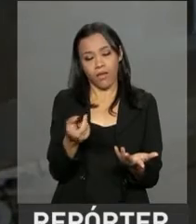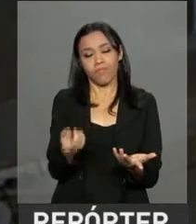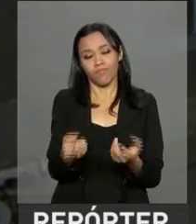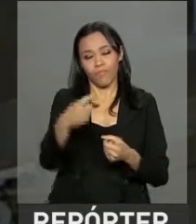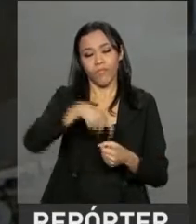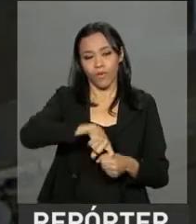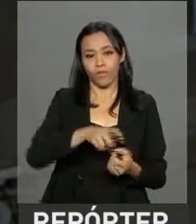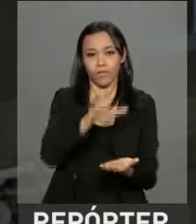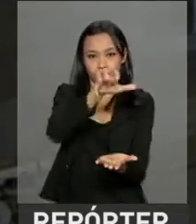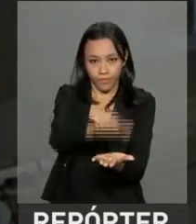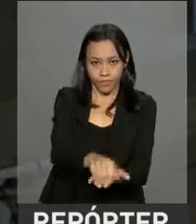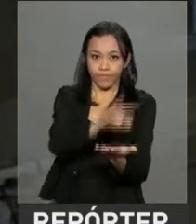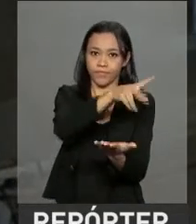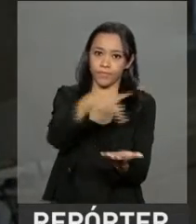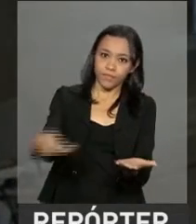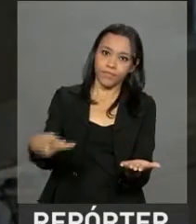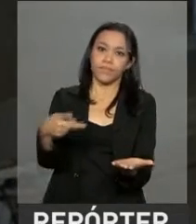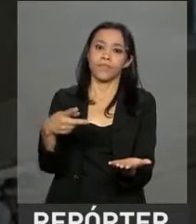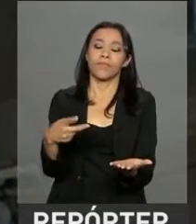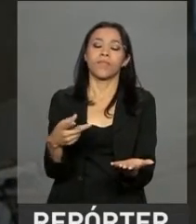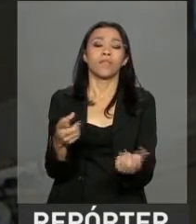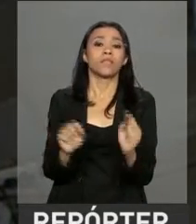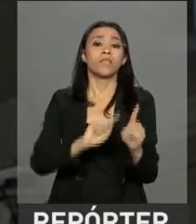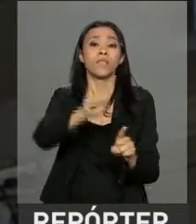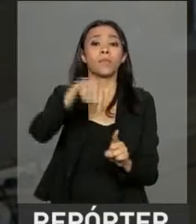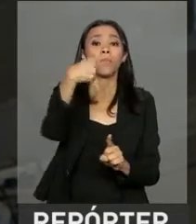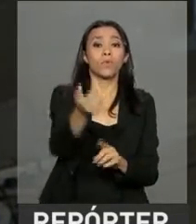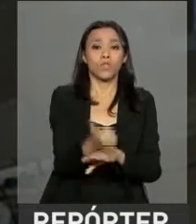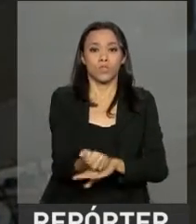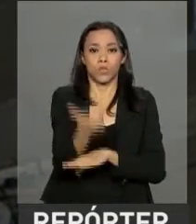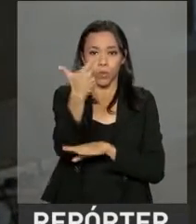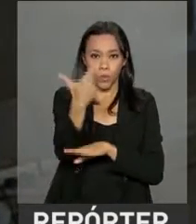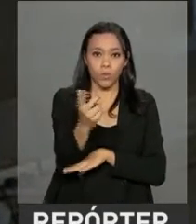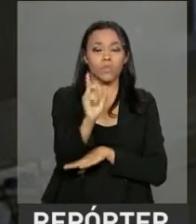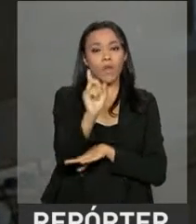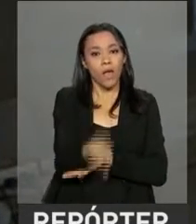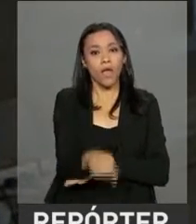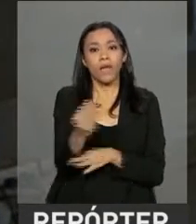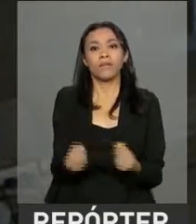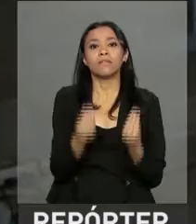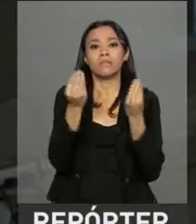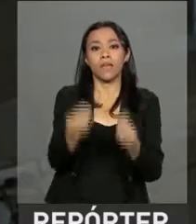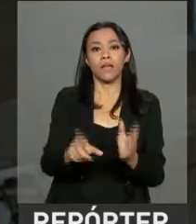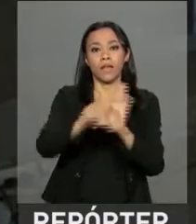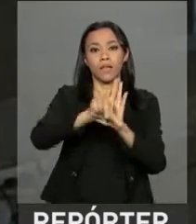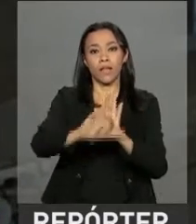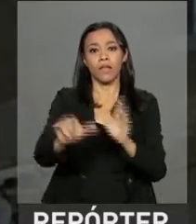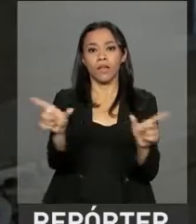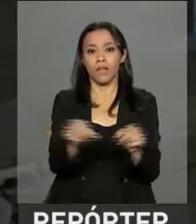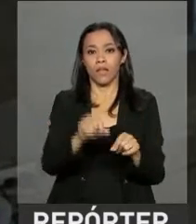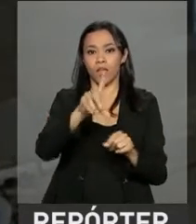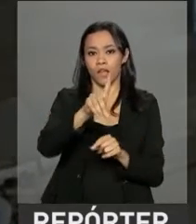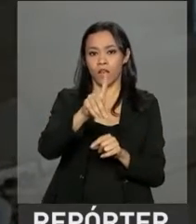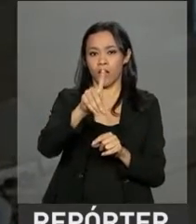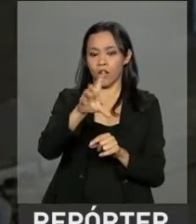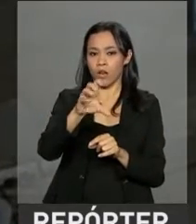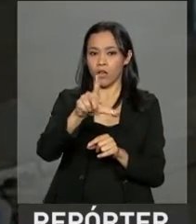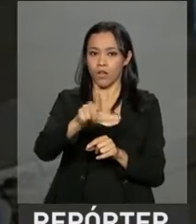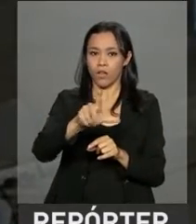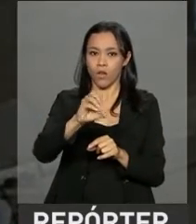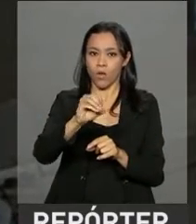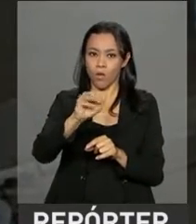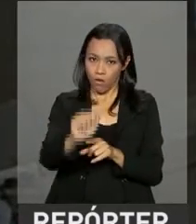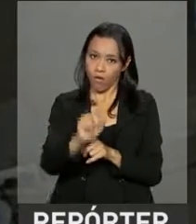ao cargo. E daqui a pouco, logo mais ao meio-dia, está prevista a entrega da lei orçamentária de 2017 aqui